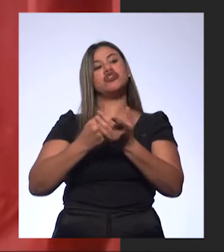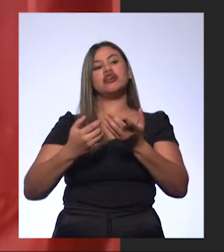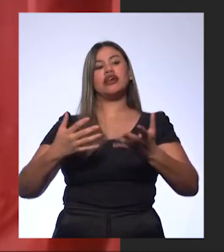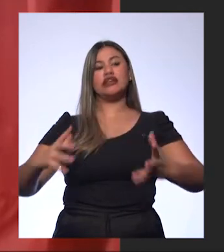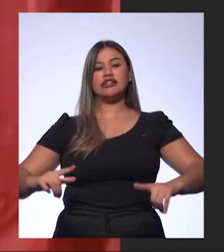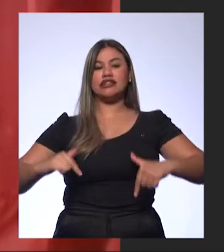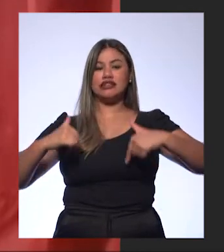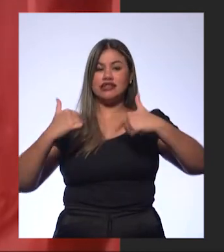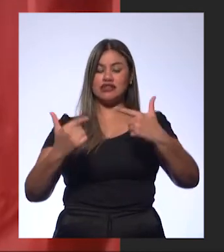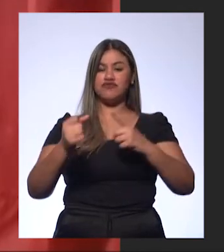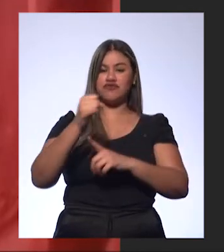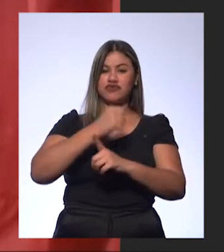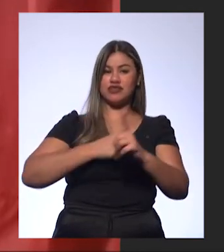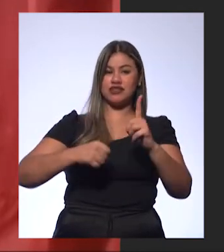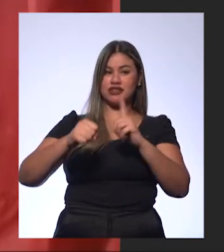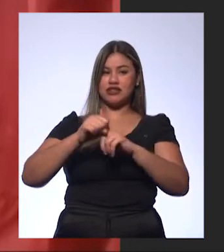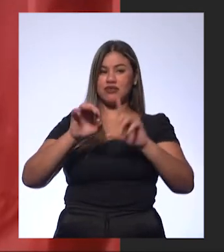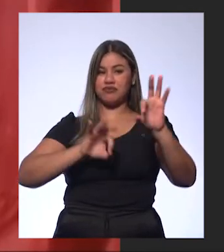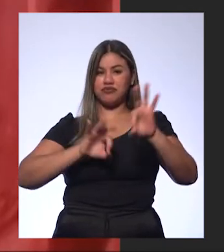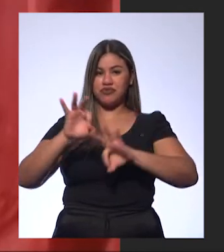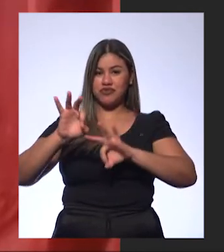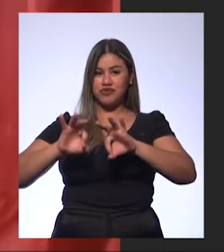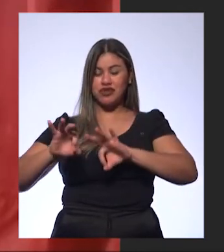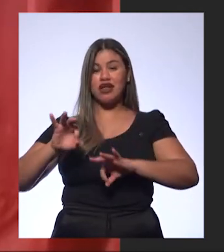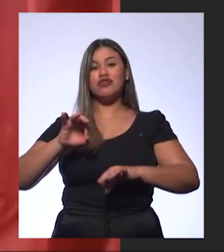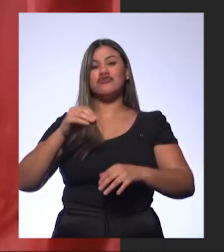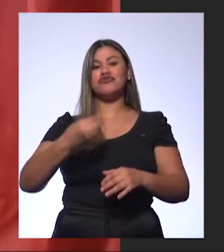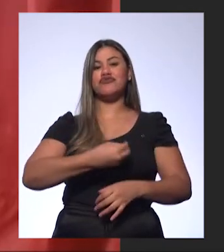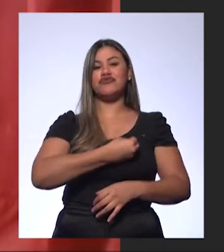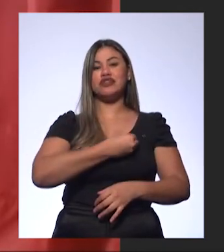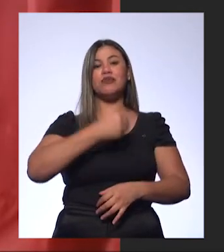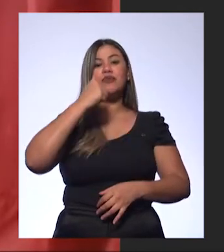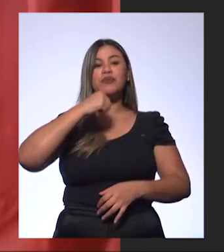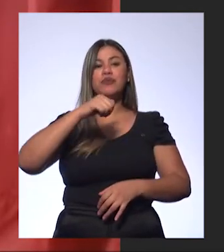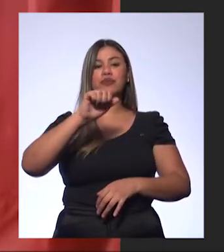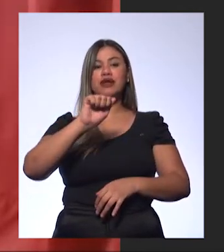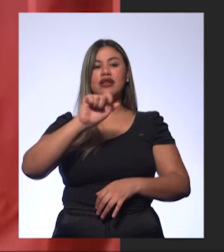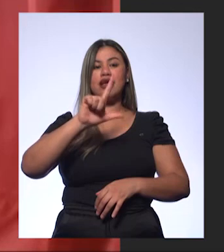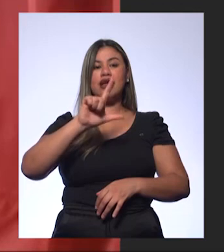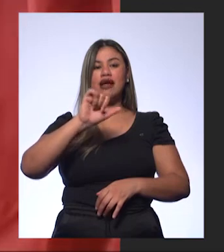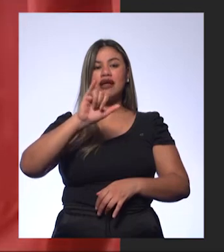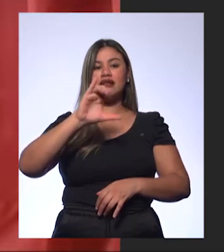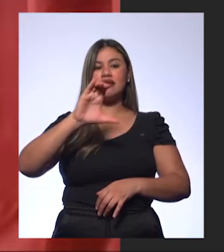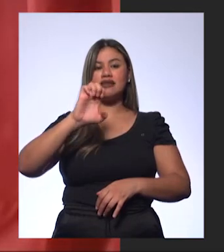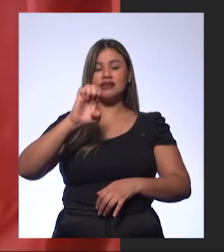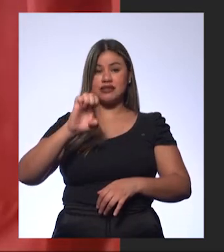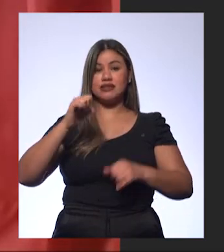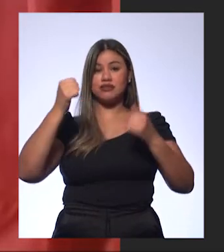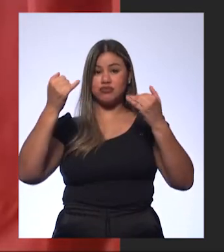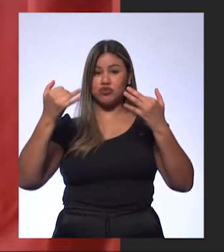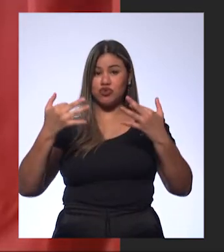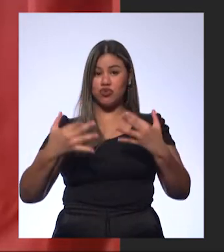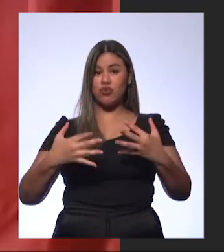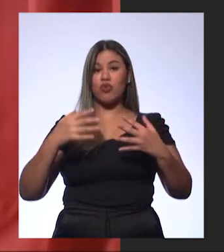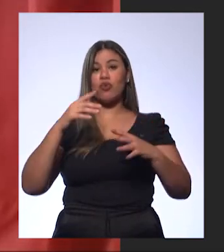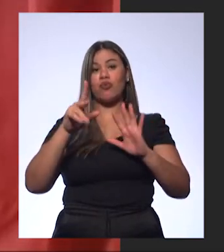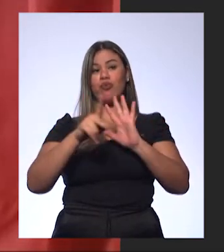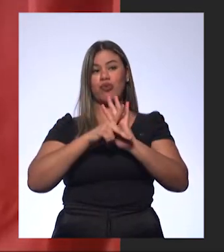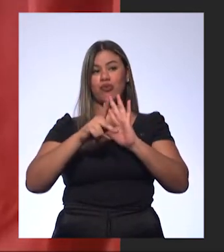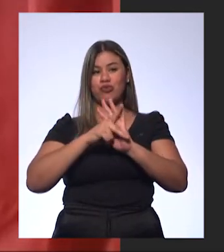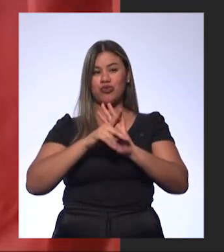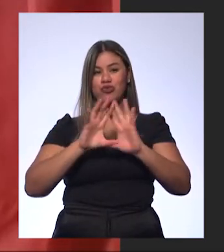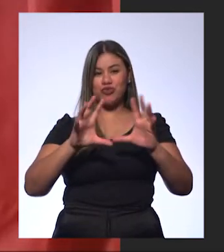atividade que a minha professora de projeto de vida, Alice, tinha passado para a turma, né? Primeiramente, eu só queria deixar um recadinho para